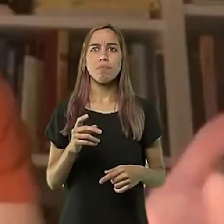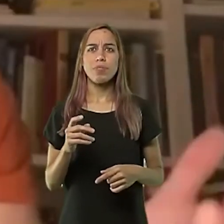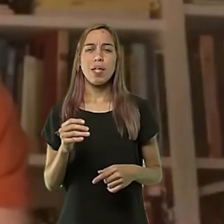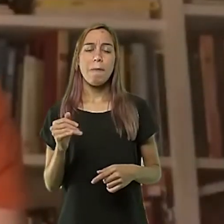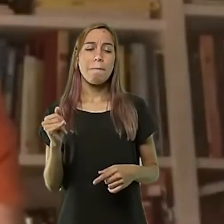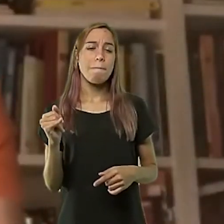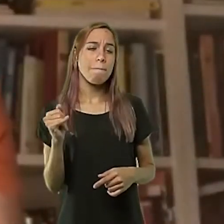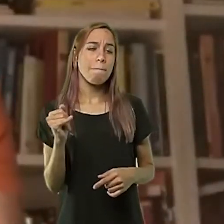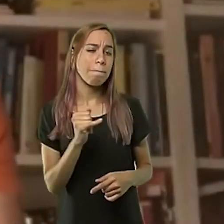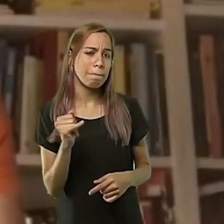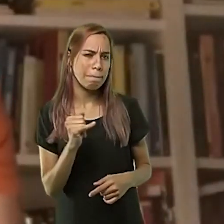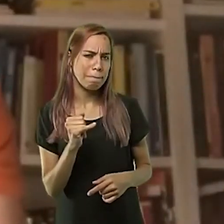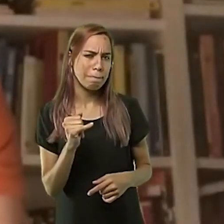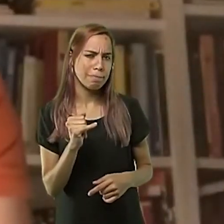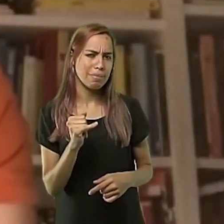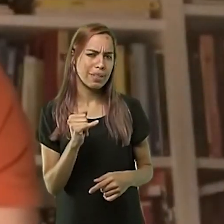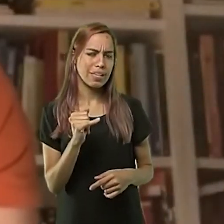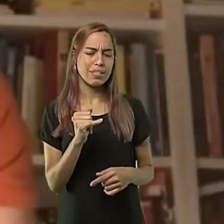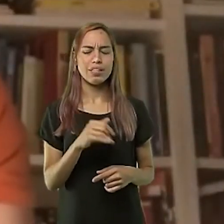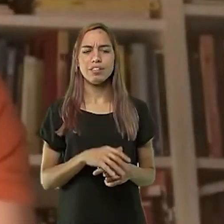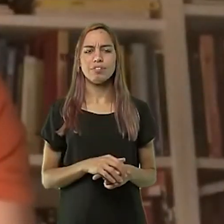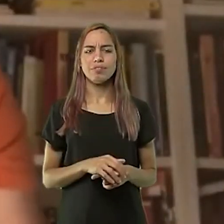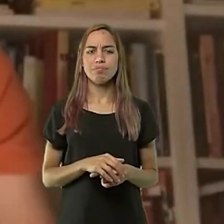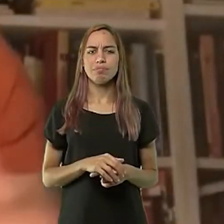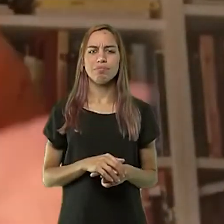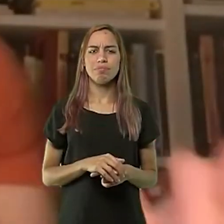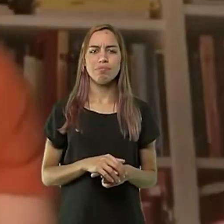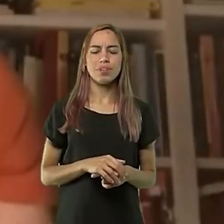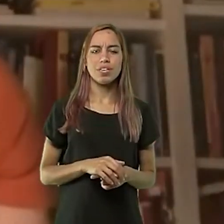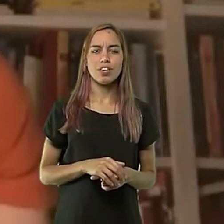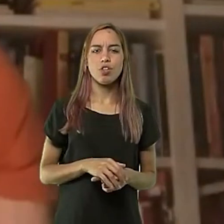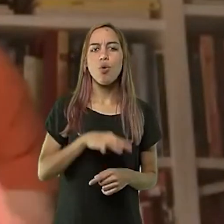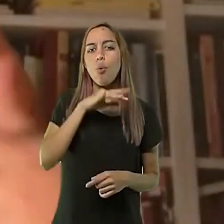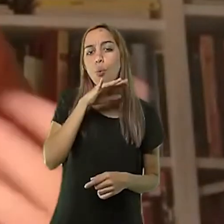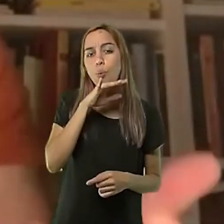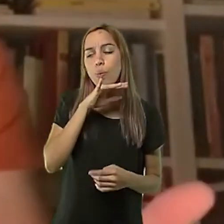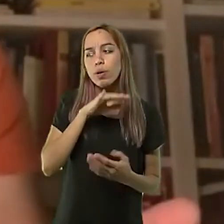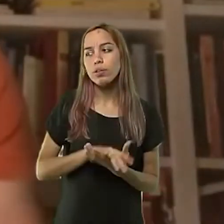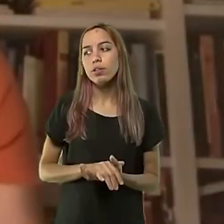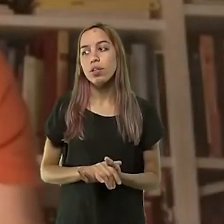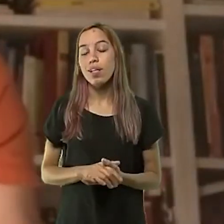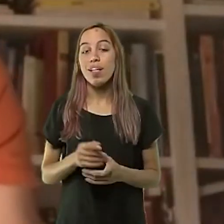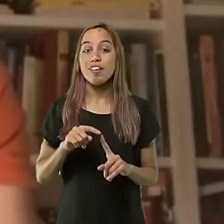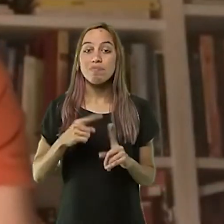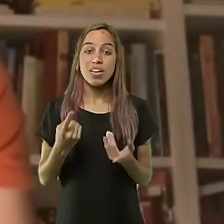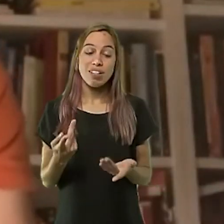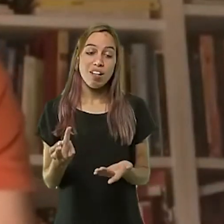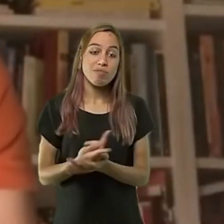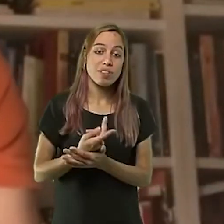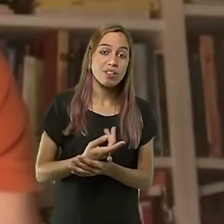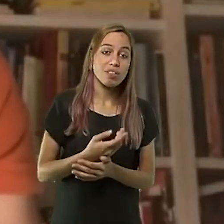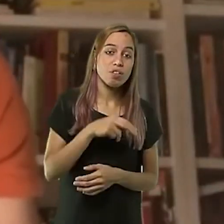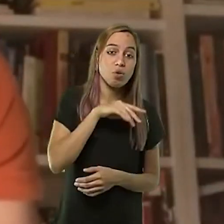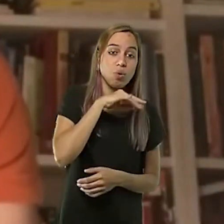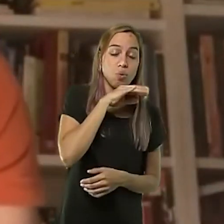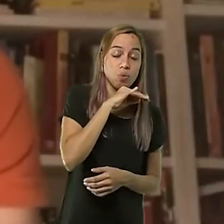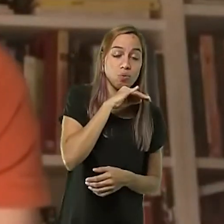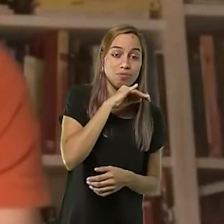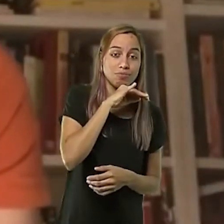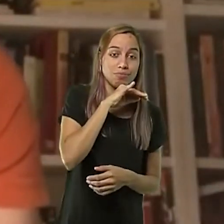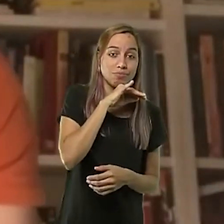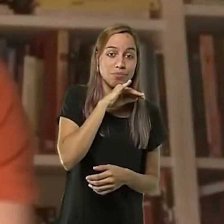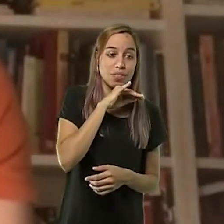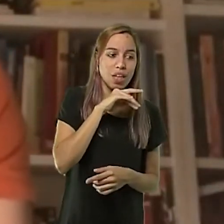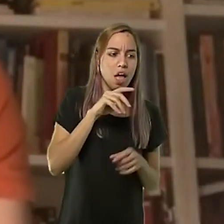porque a única coisa positiva numa tragédia era não acontecer, mas acontecendo é possível